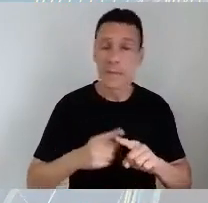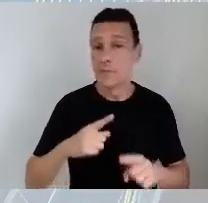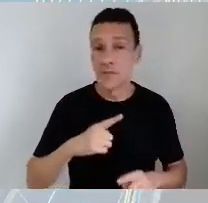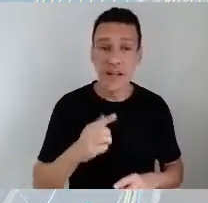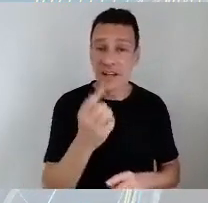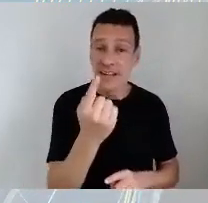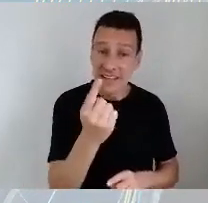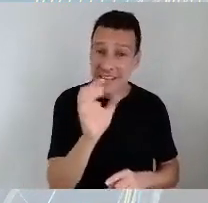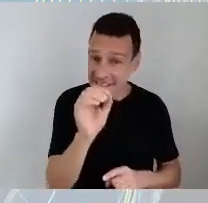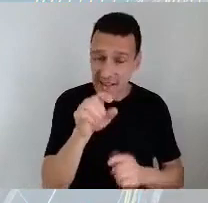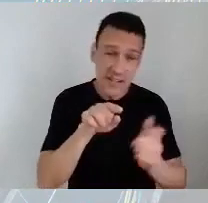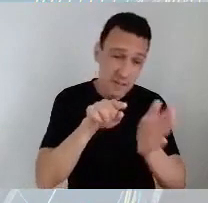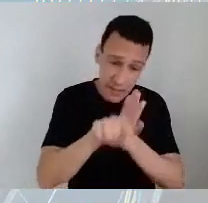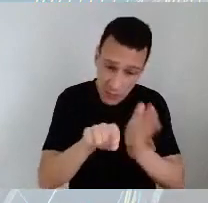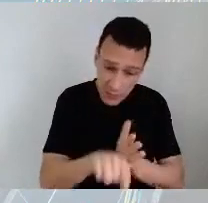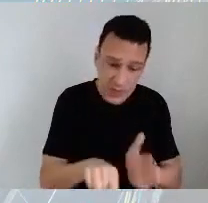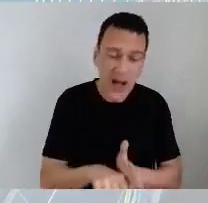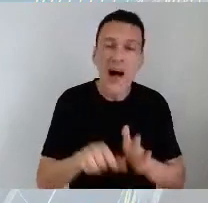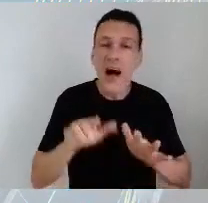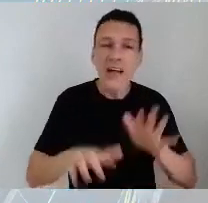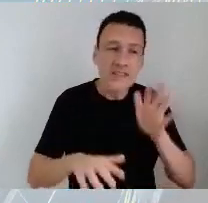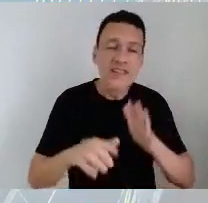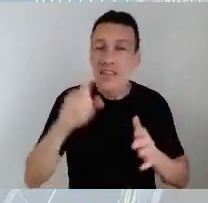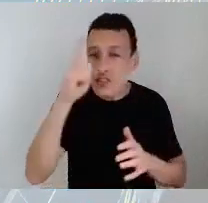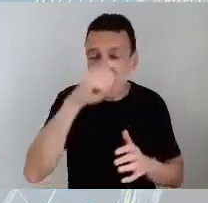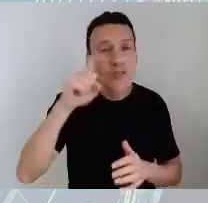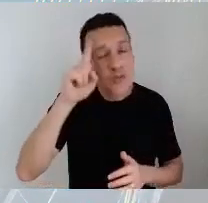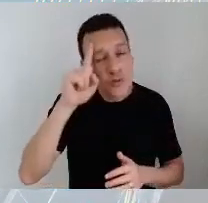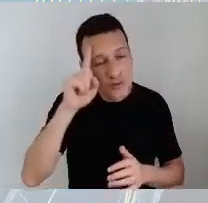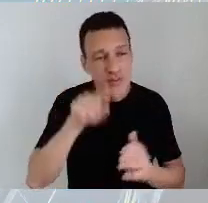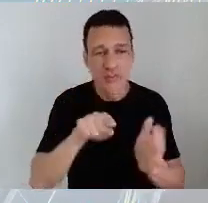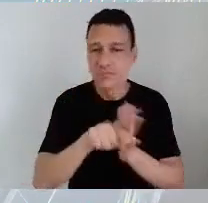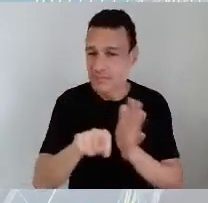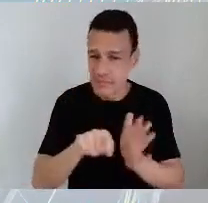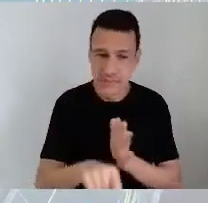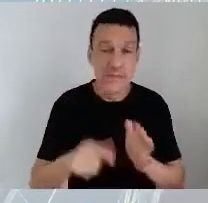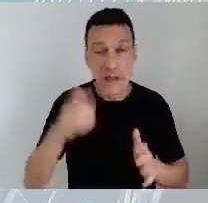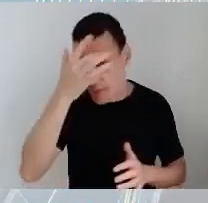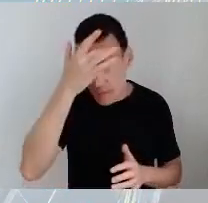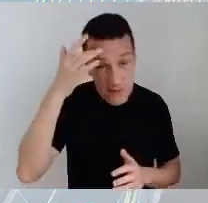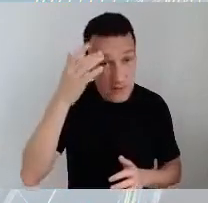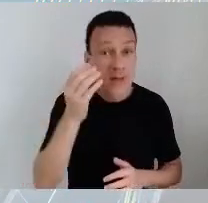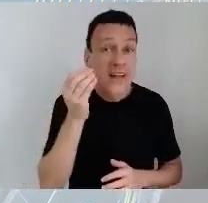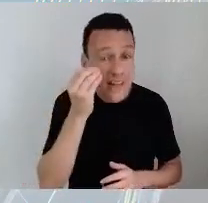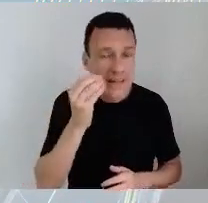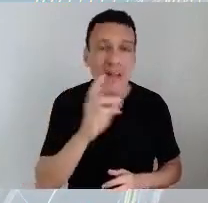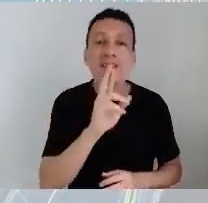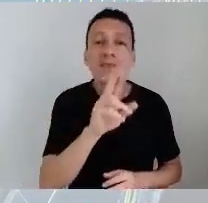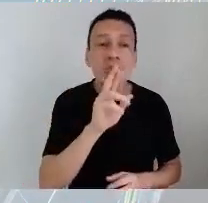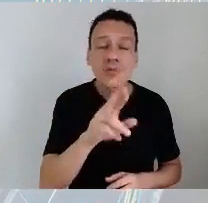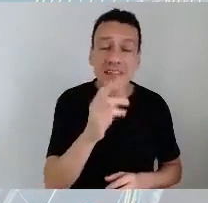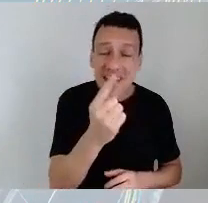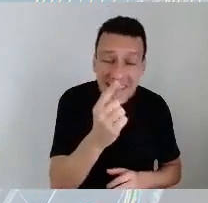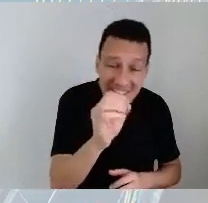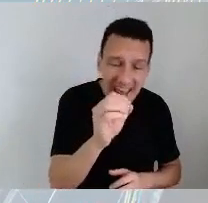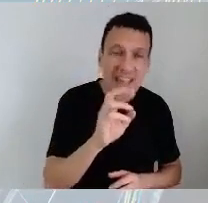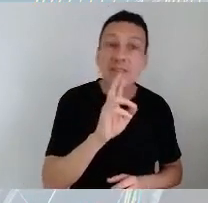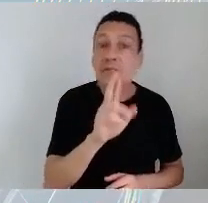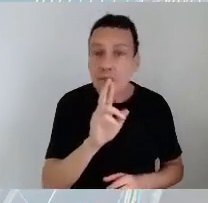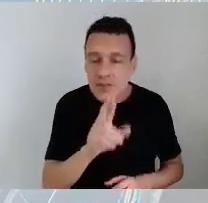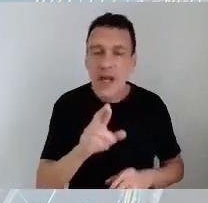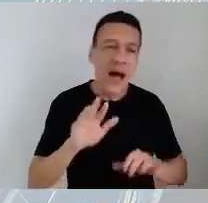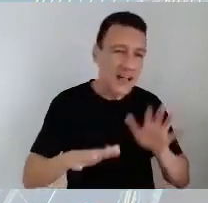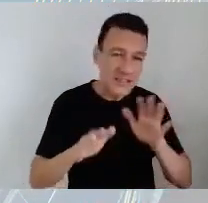de aplicar isso no dia a dia. Até para a pessoa que vai testar, responder 10 questões, às vezes pode ser um pouco inviável, um pouco